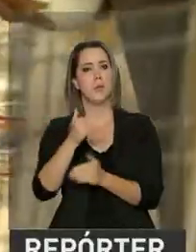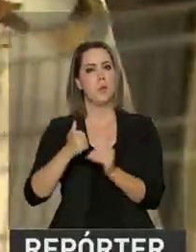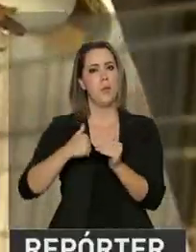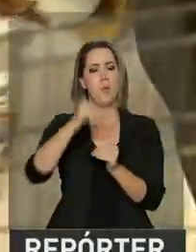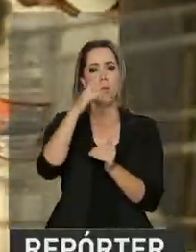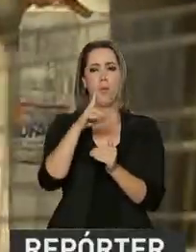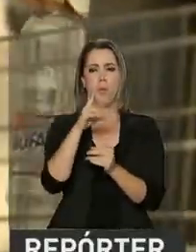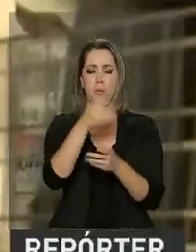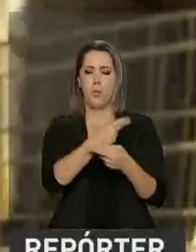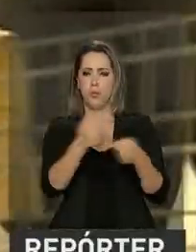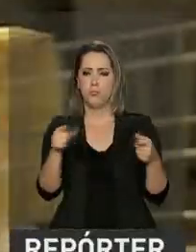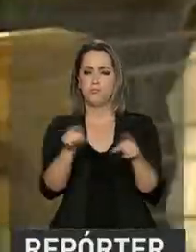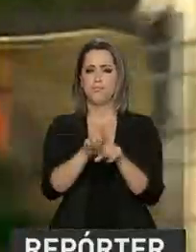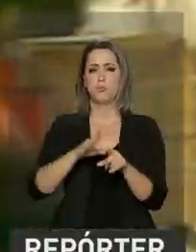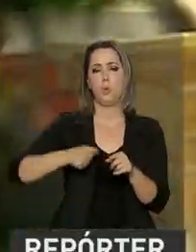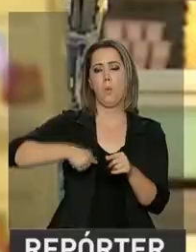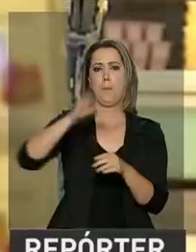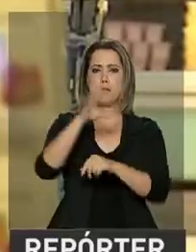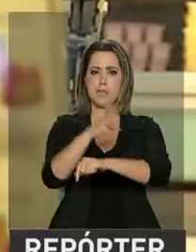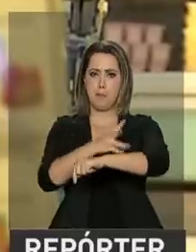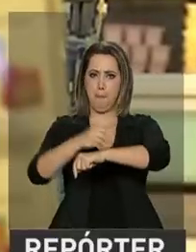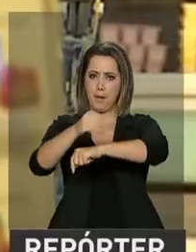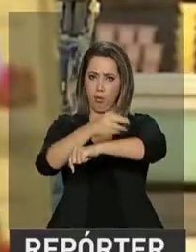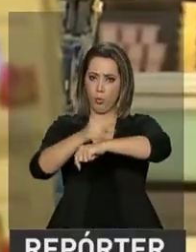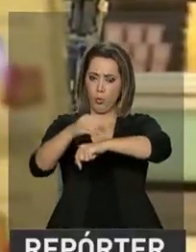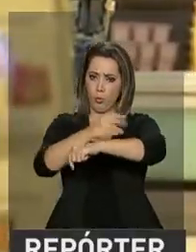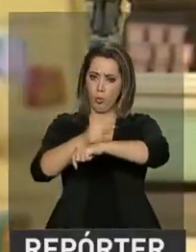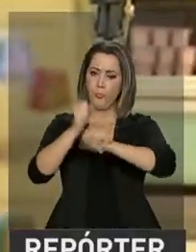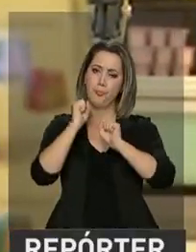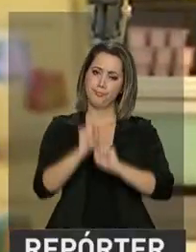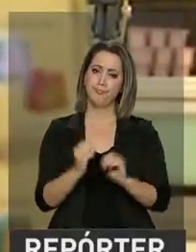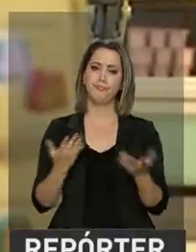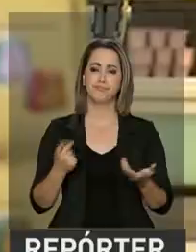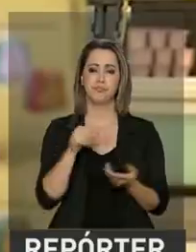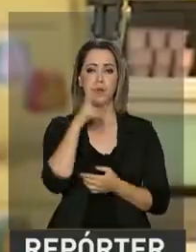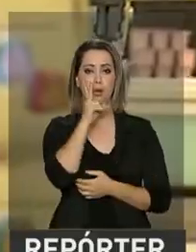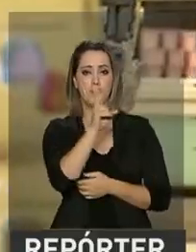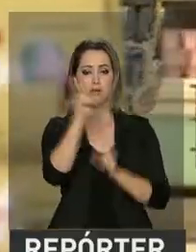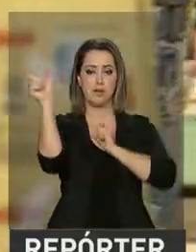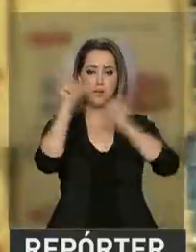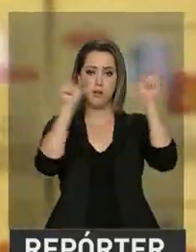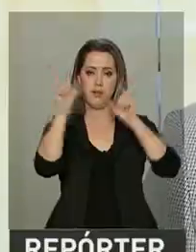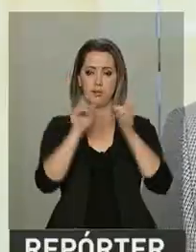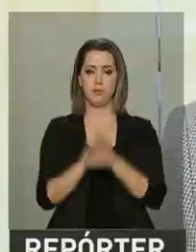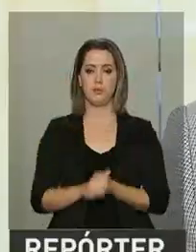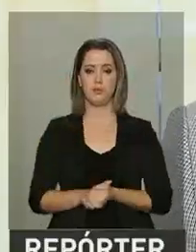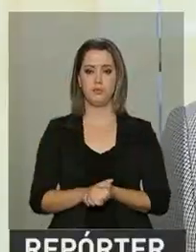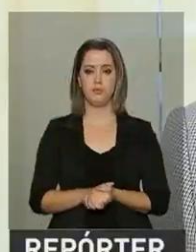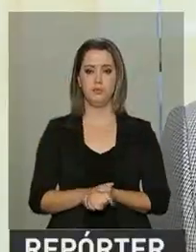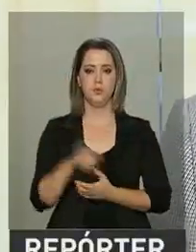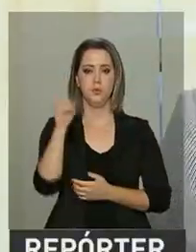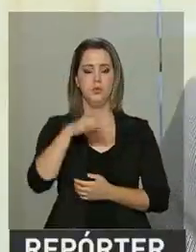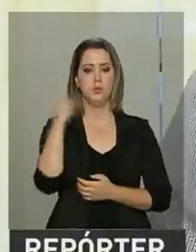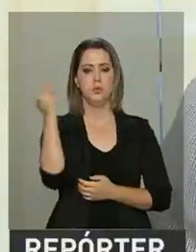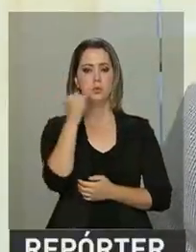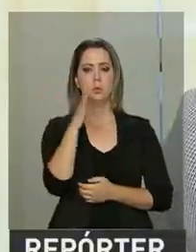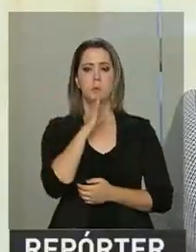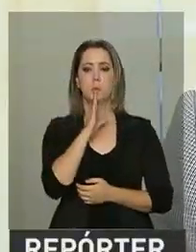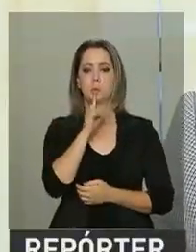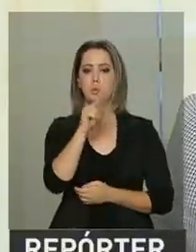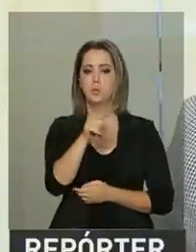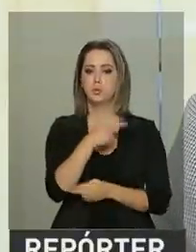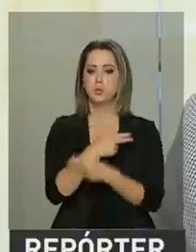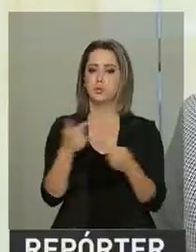da quantidade máxima permitida. Estar atento a alguns detalhes pode fazer a diferença. É importante que o consumidor conheça